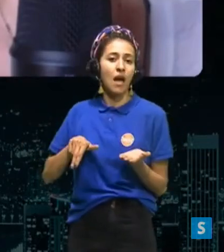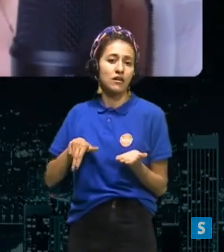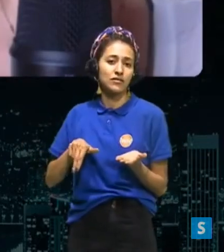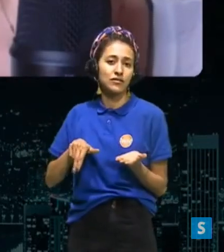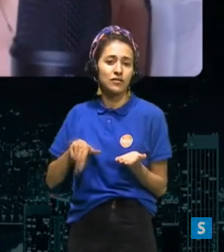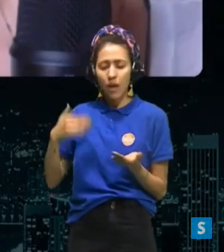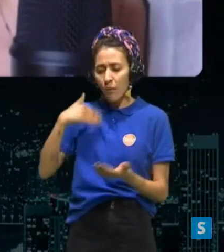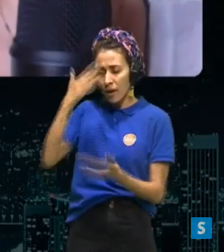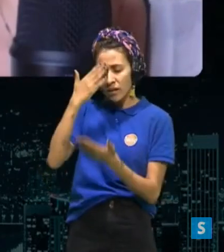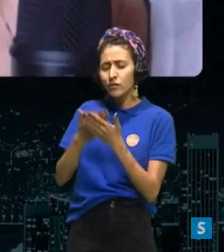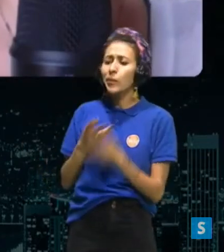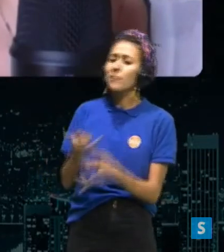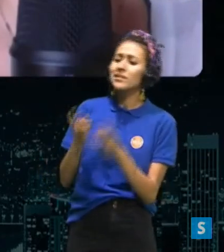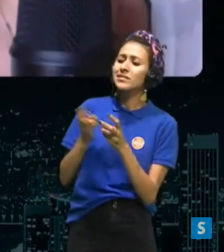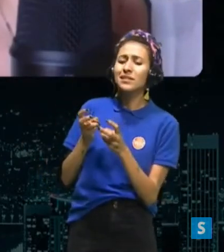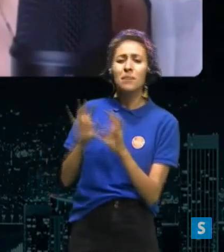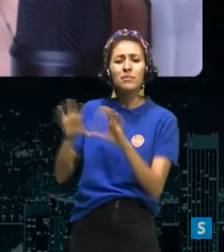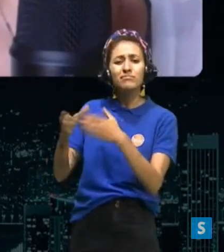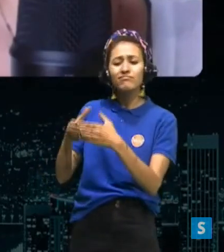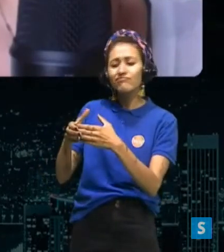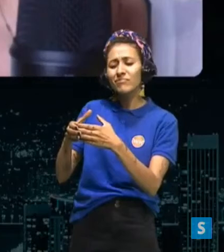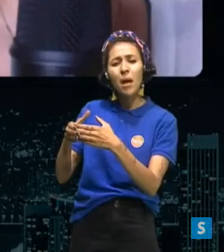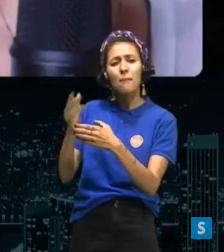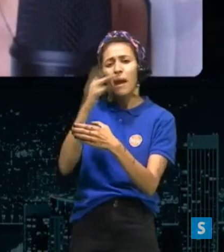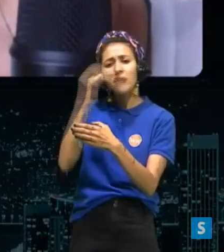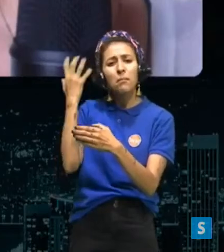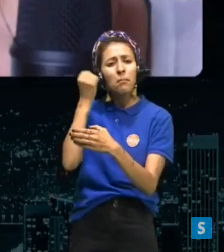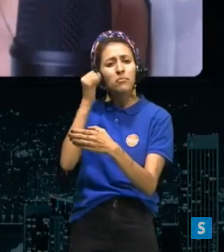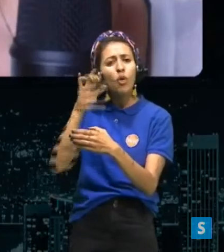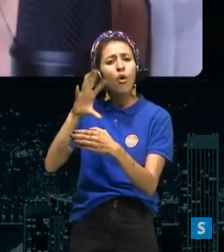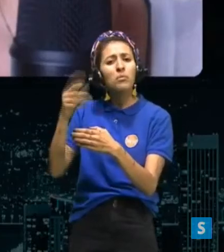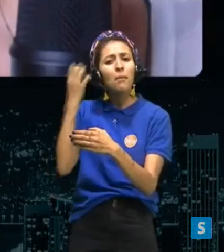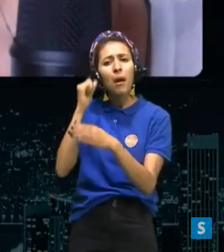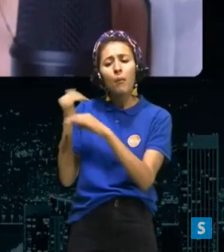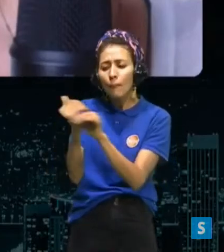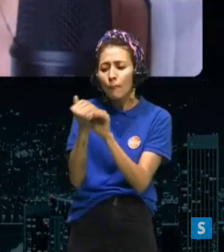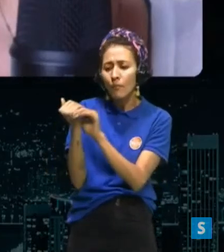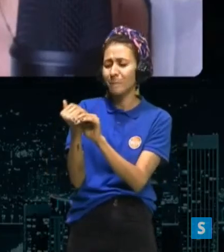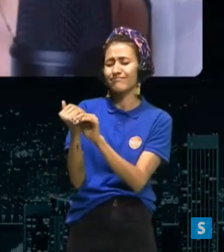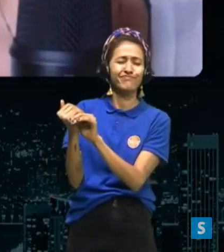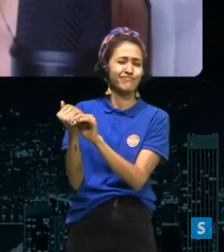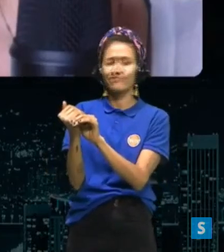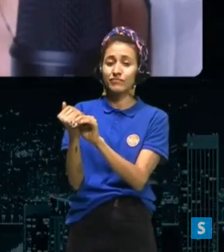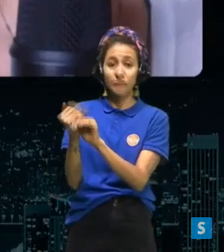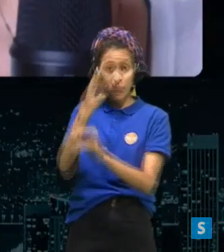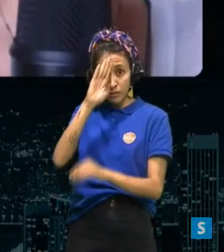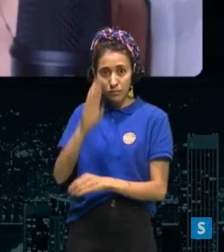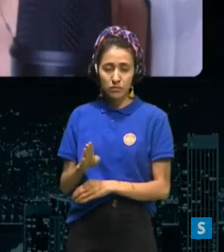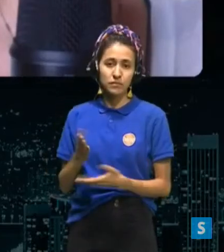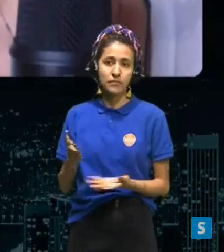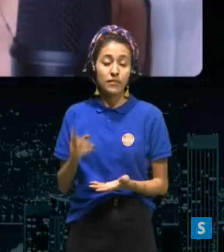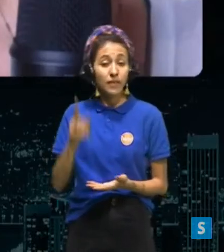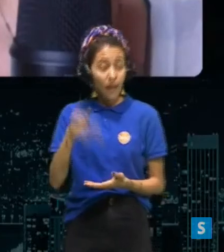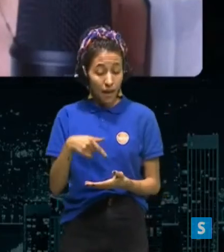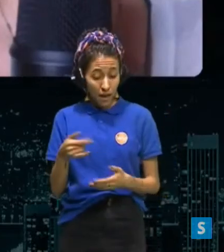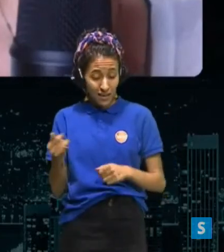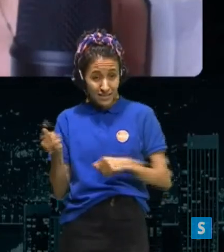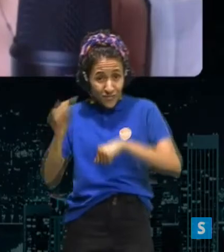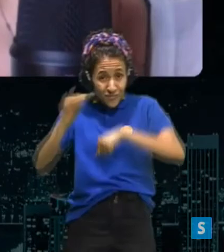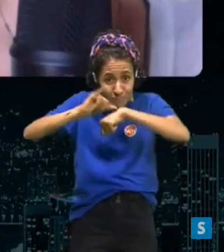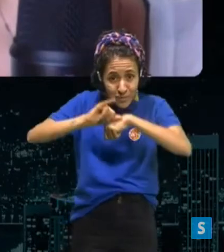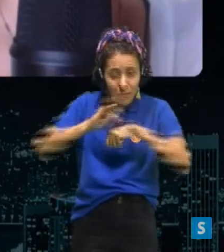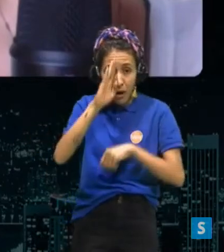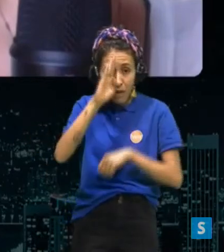a gente aprofundo nisso também não é um dos valores a Sims cerne centrais mas a gente